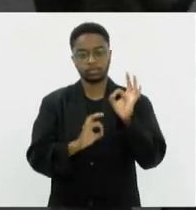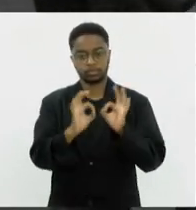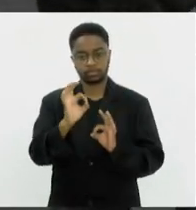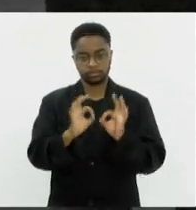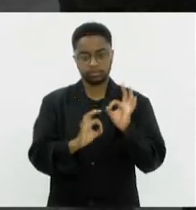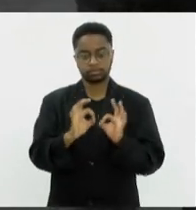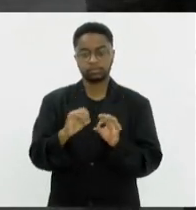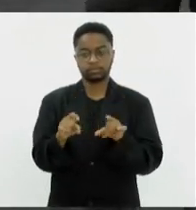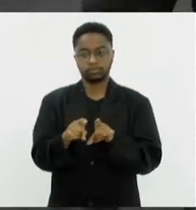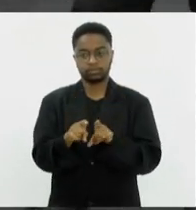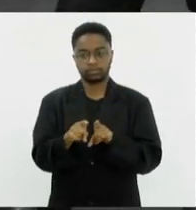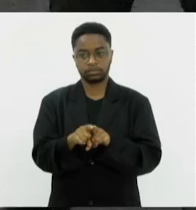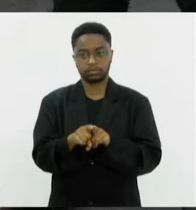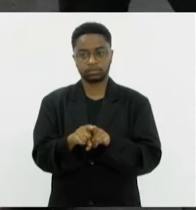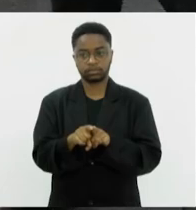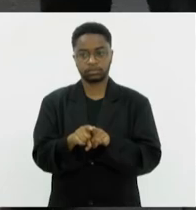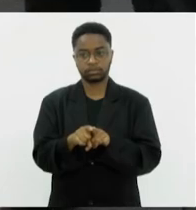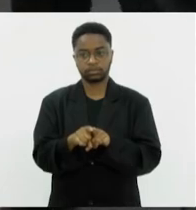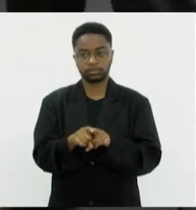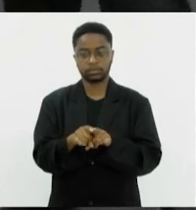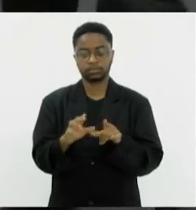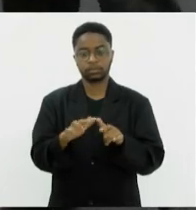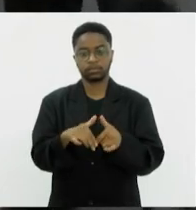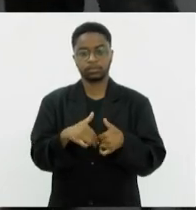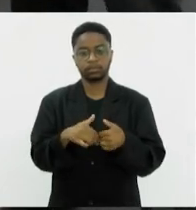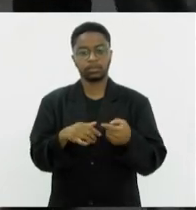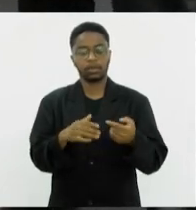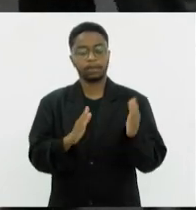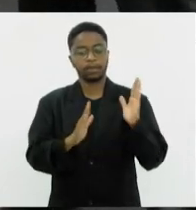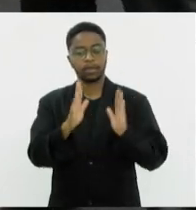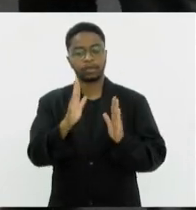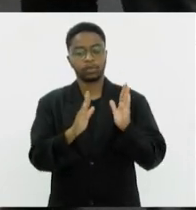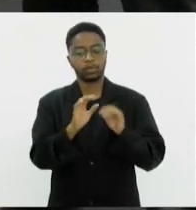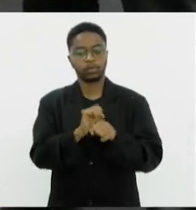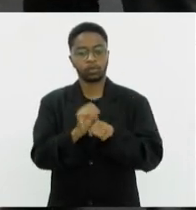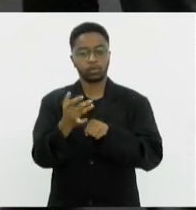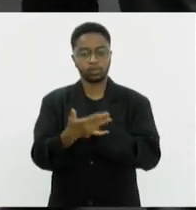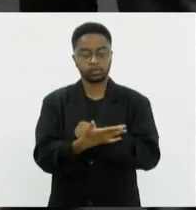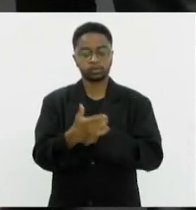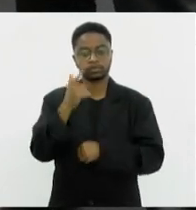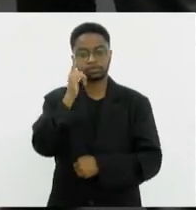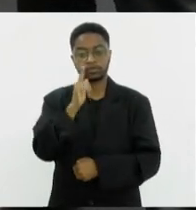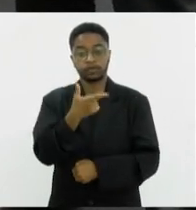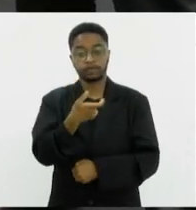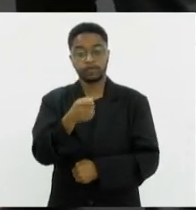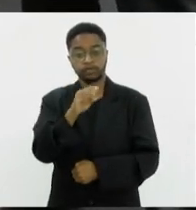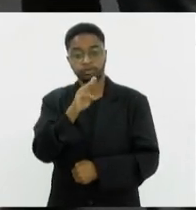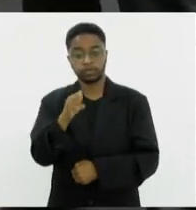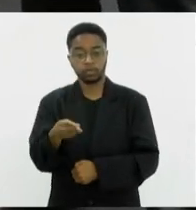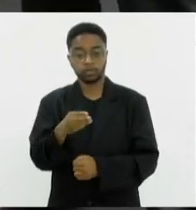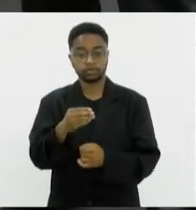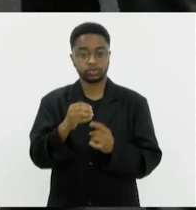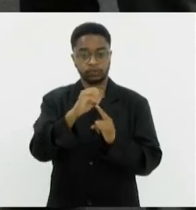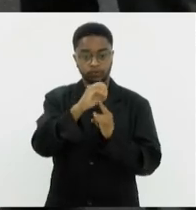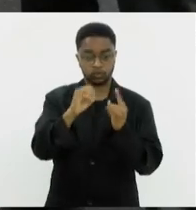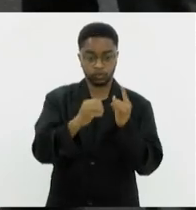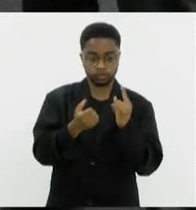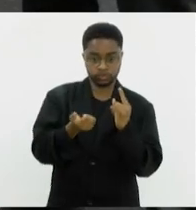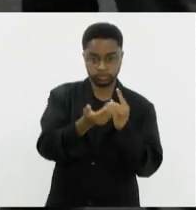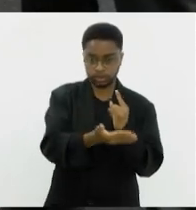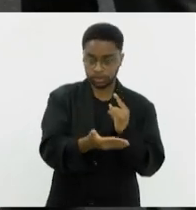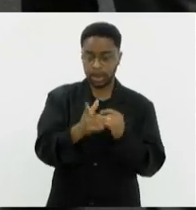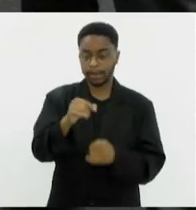inclusive, a partir do que foi o enfrentamento à Covid-19, com os 20 milhões doados à Fiocruz, foi um